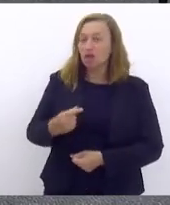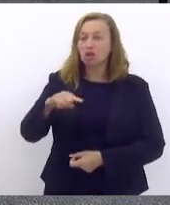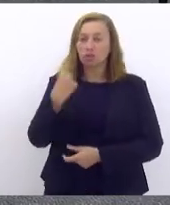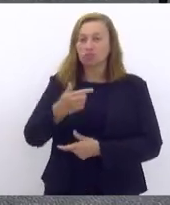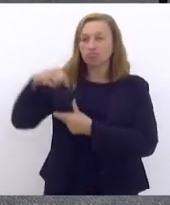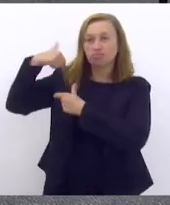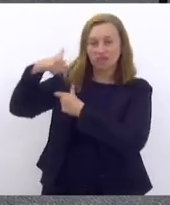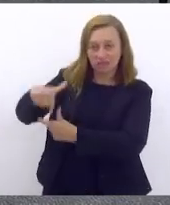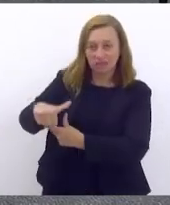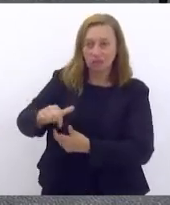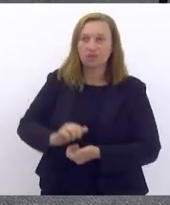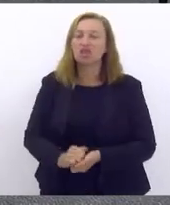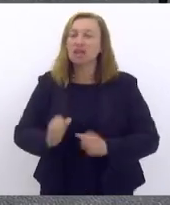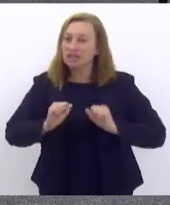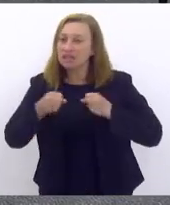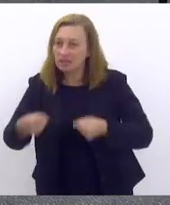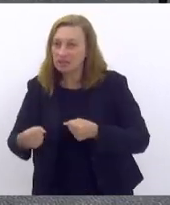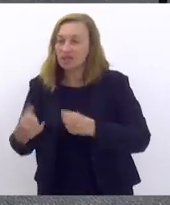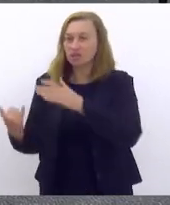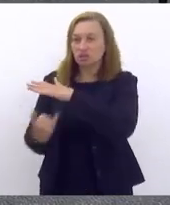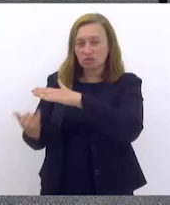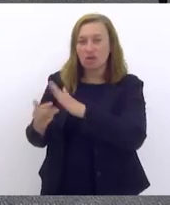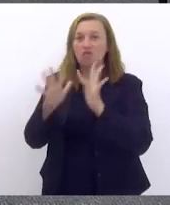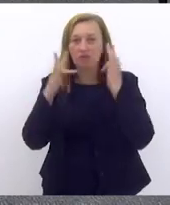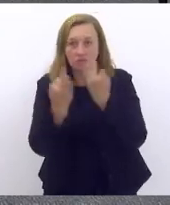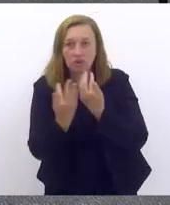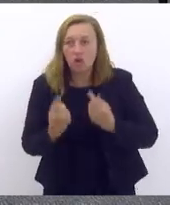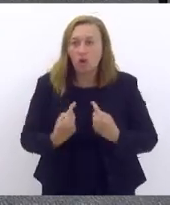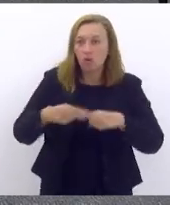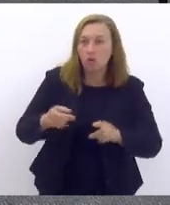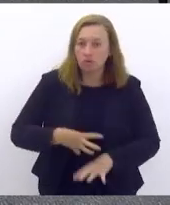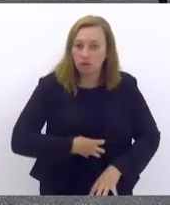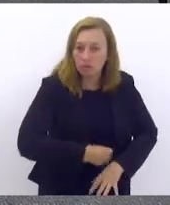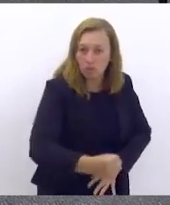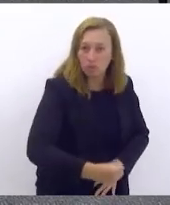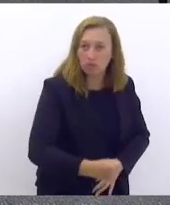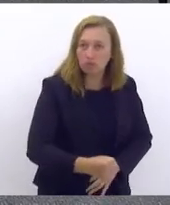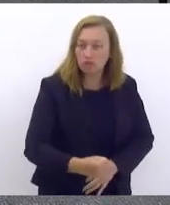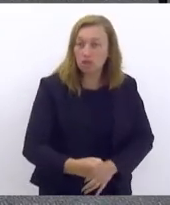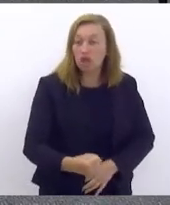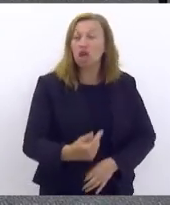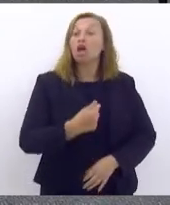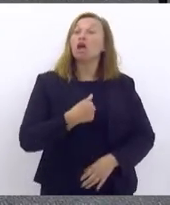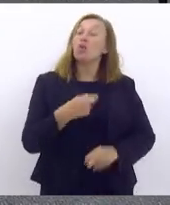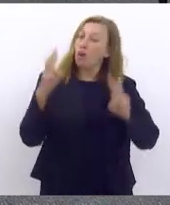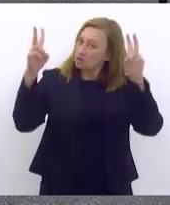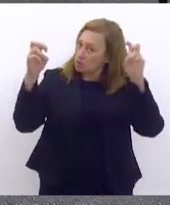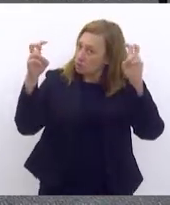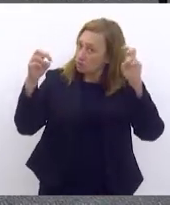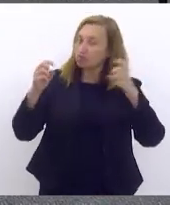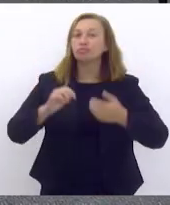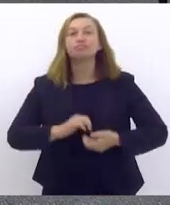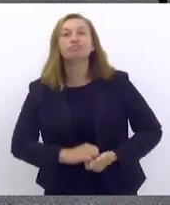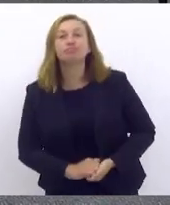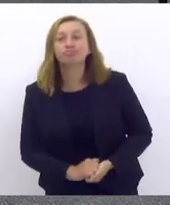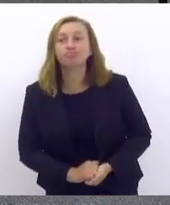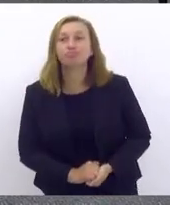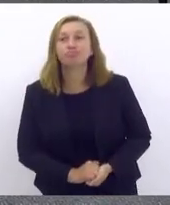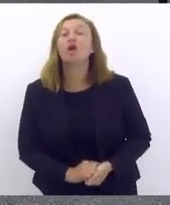conservadores, vamos defender a instituição família, somos contra o aborto, inclusive é um assunto que está em voga,